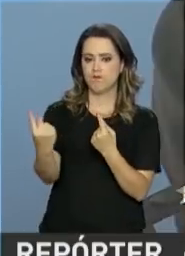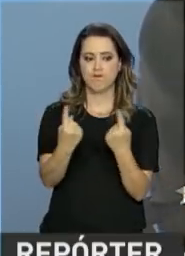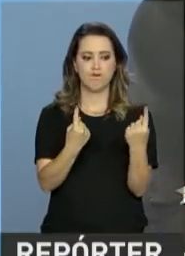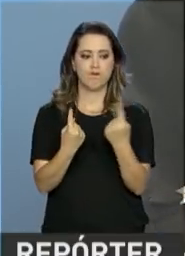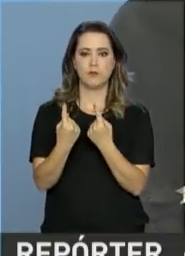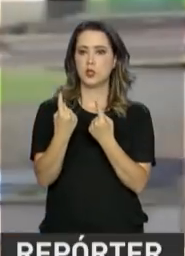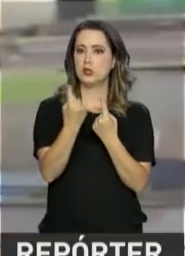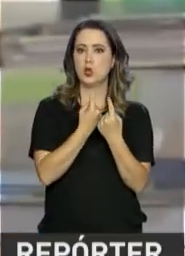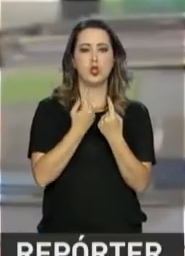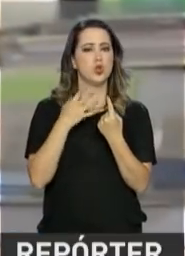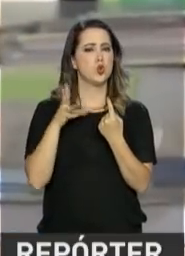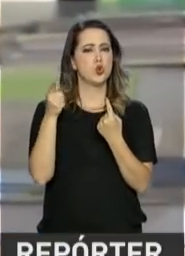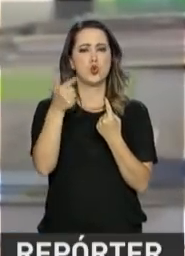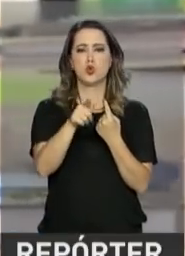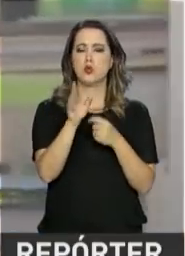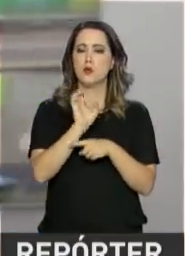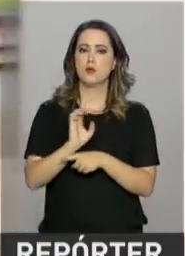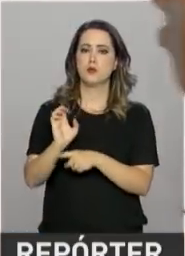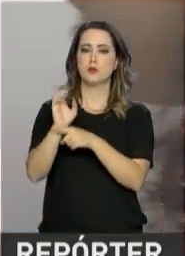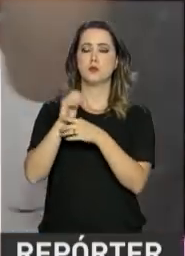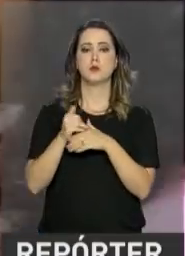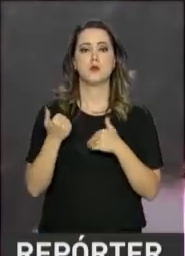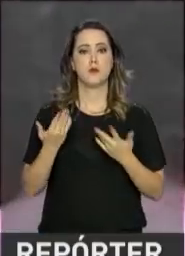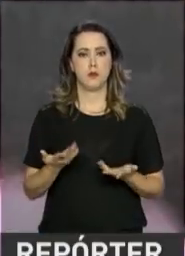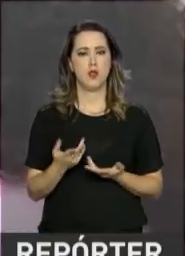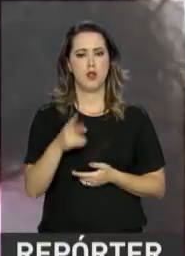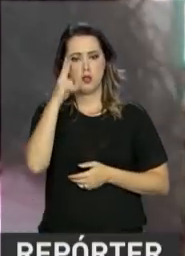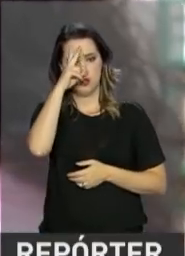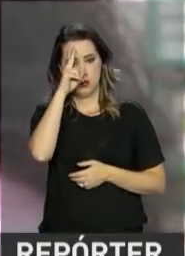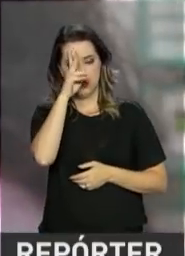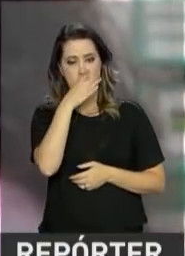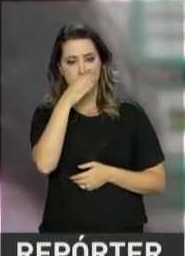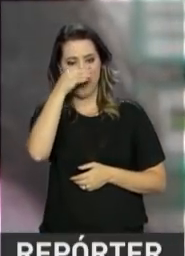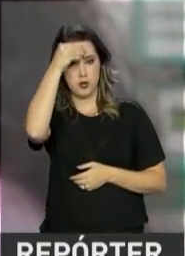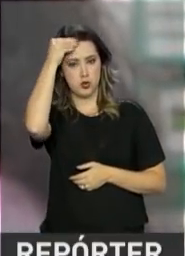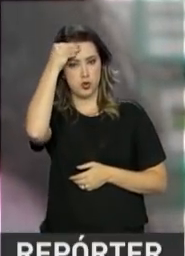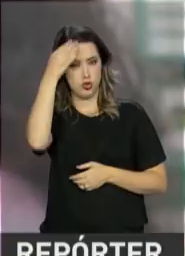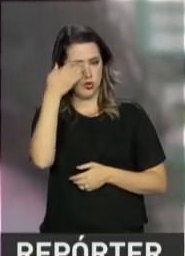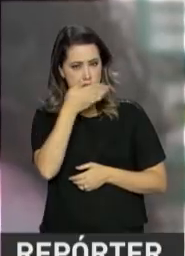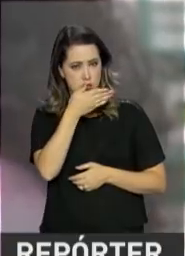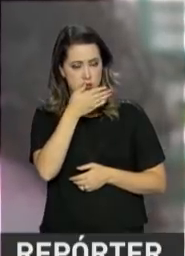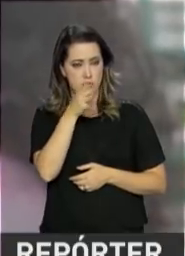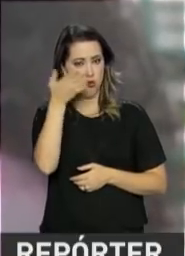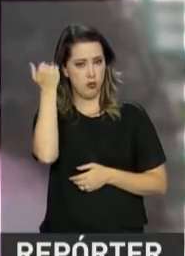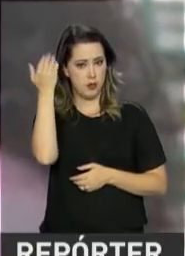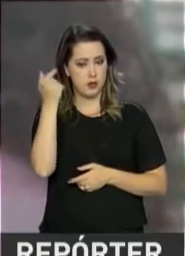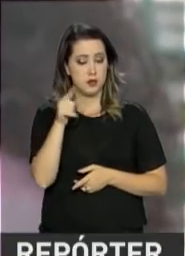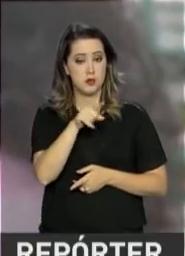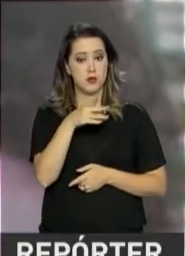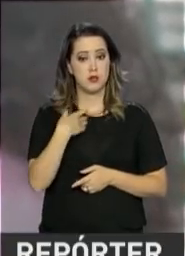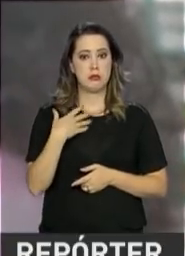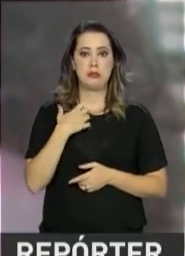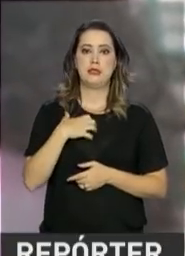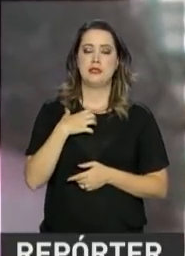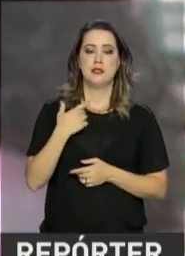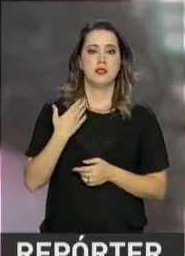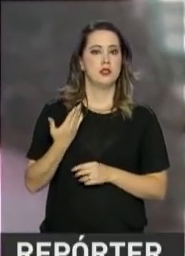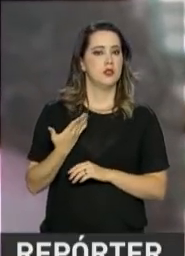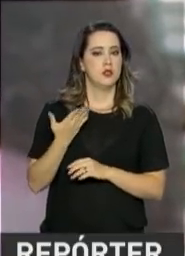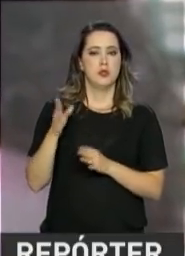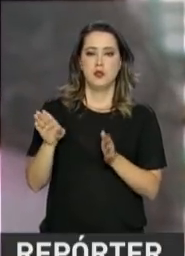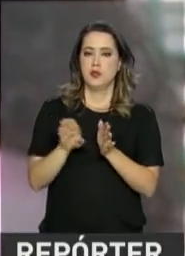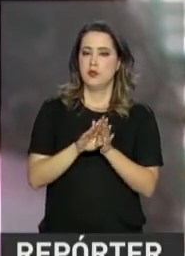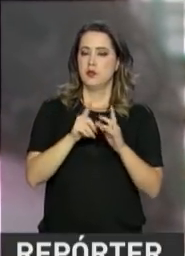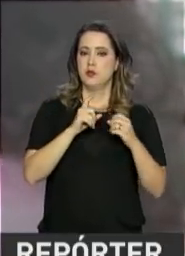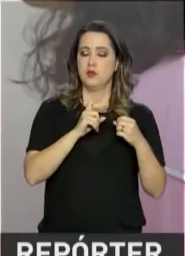dos outros estados. E por falar em outros estados, lembra da tia da Araíse, lá do início da matéria? Ela está ansiosa para levar a